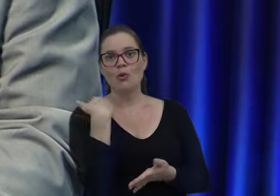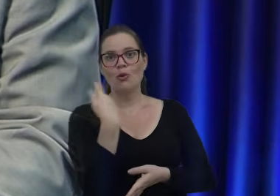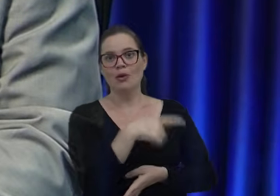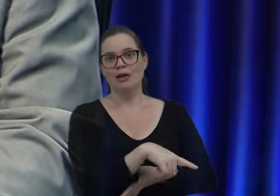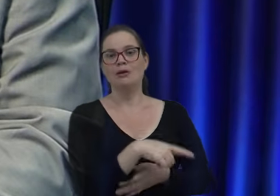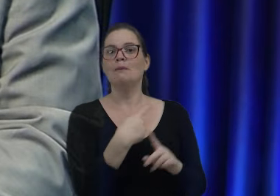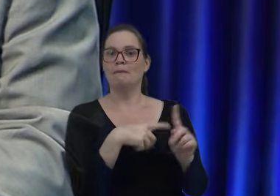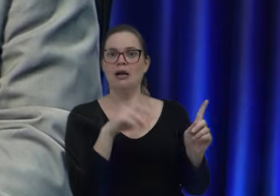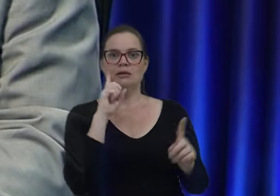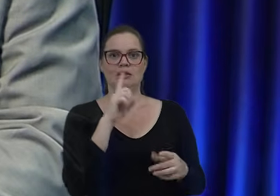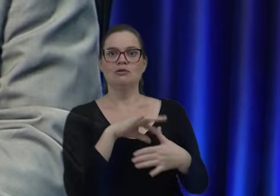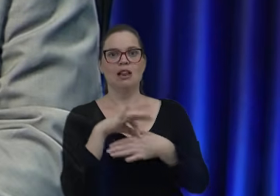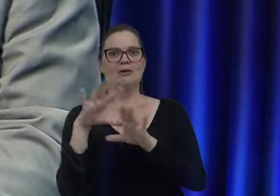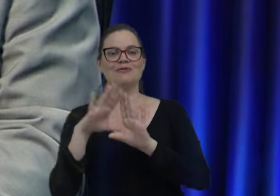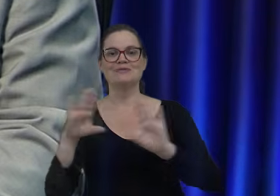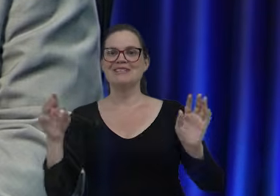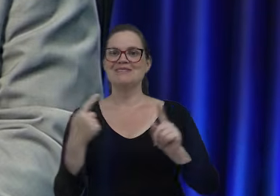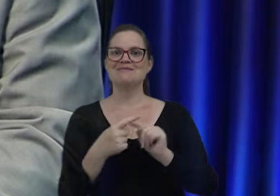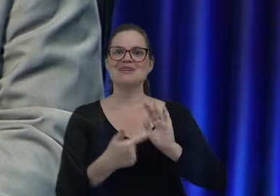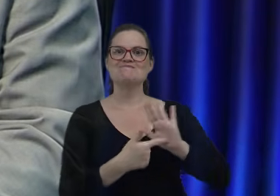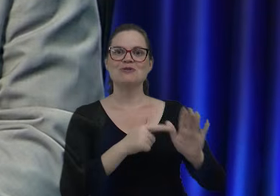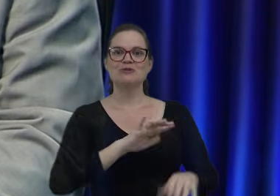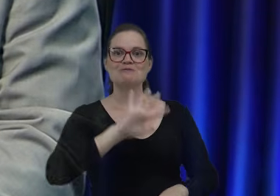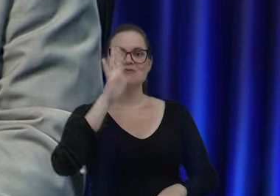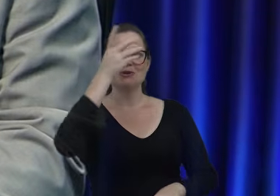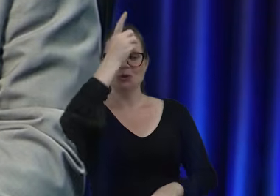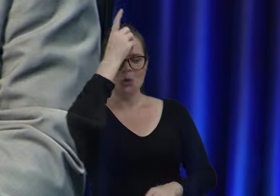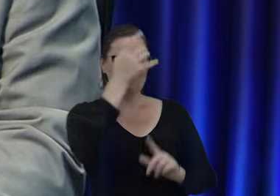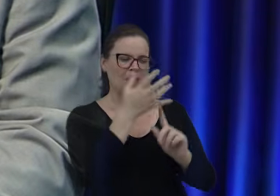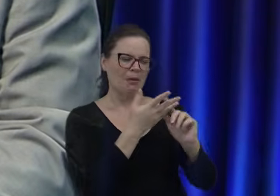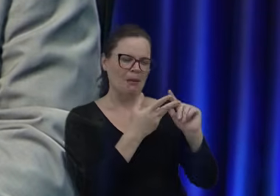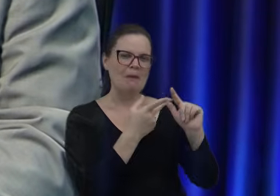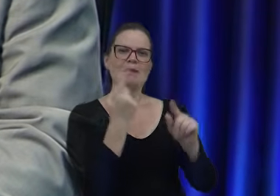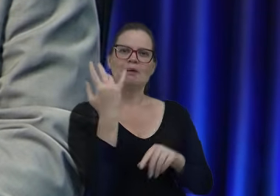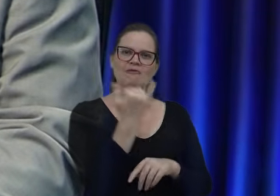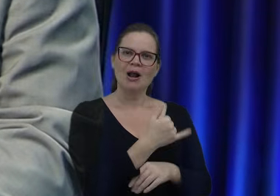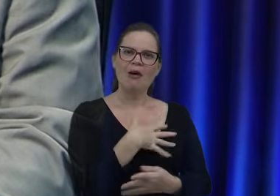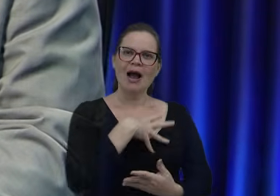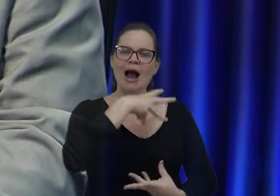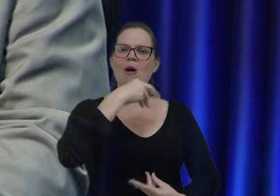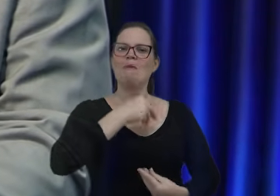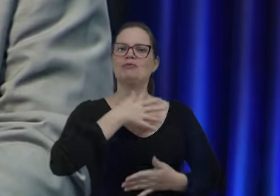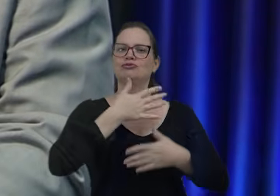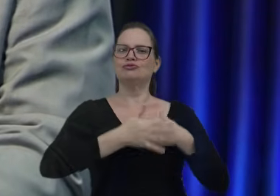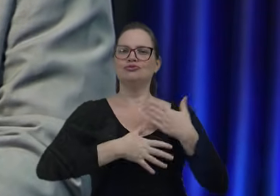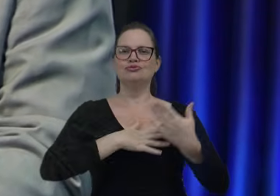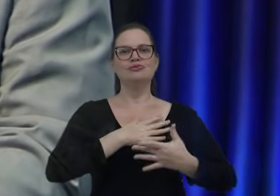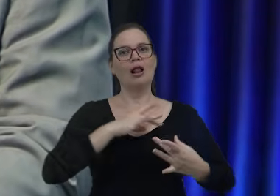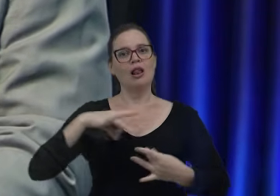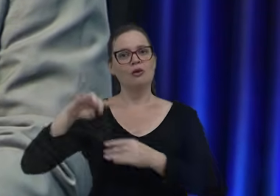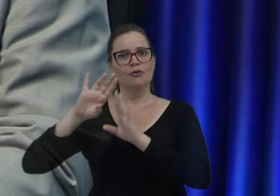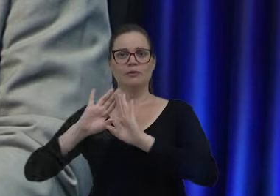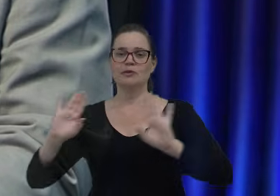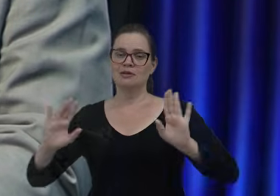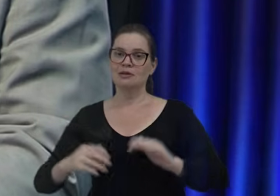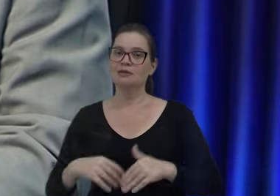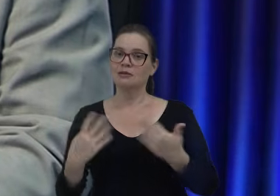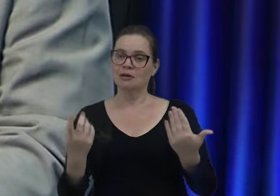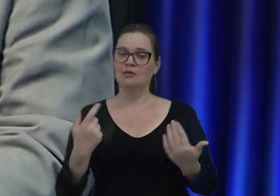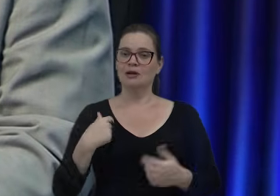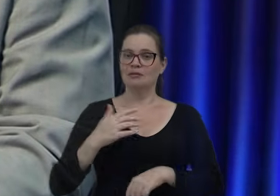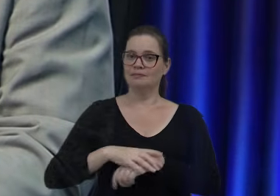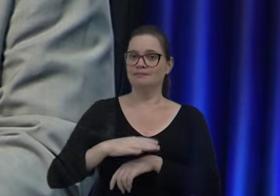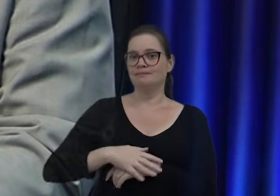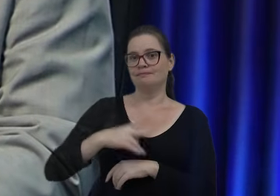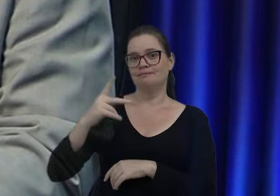com sinais. Então, esse é o amor de Deus e essa é a forma como Deus salva o homem, né? Como Deus